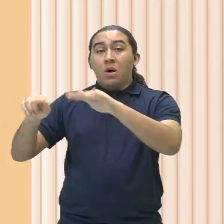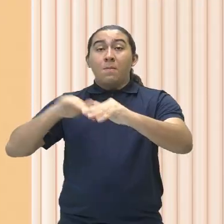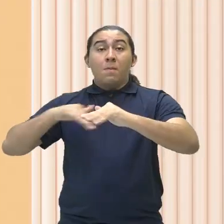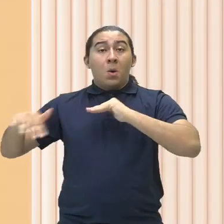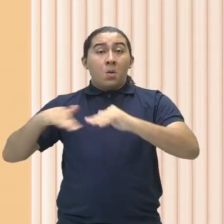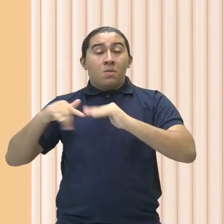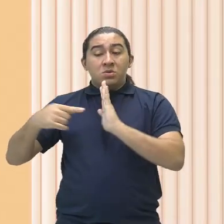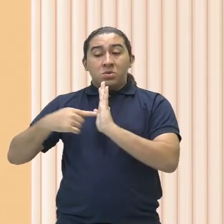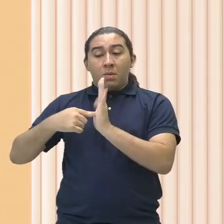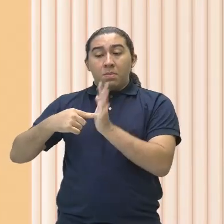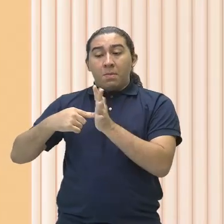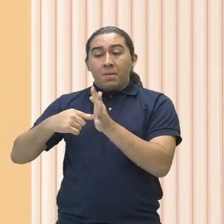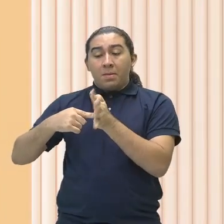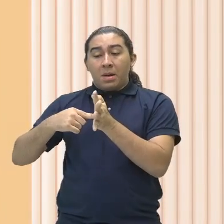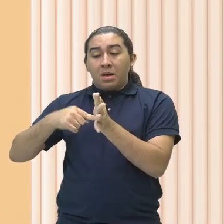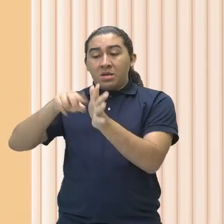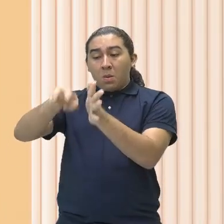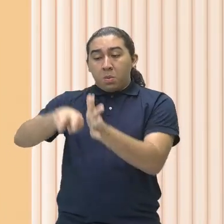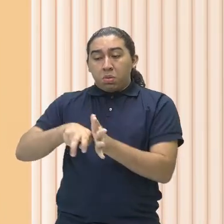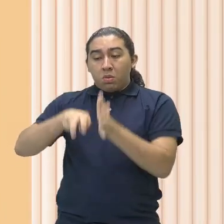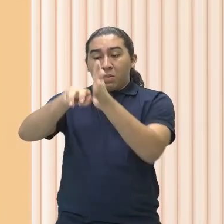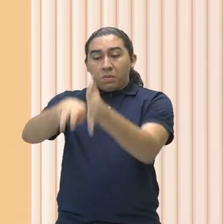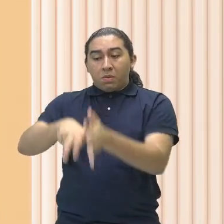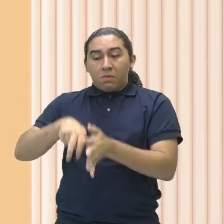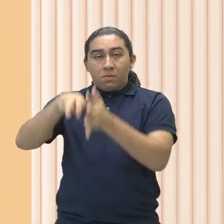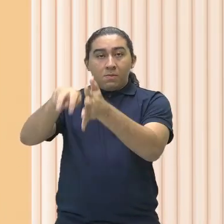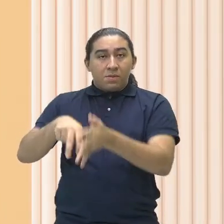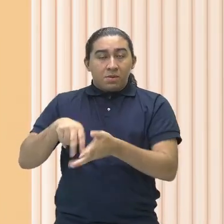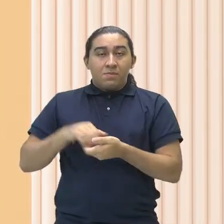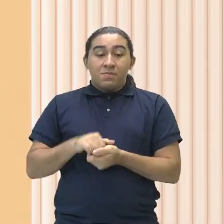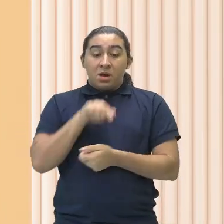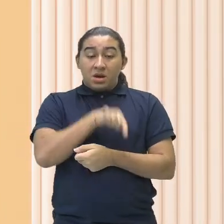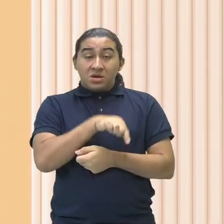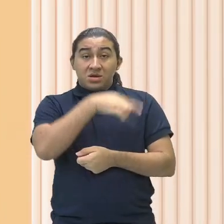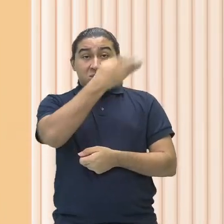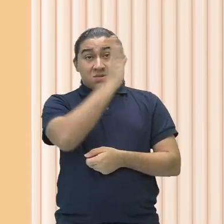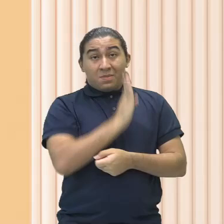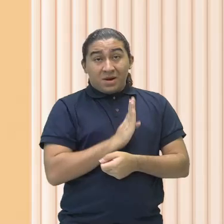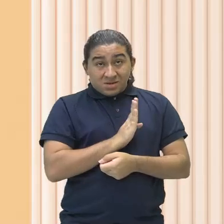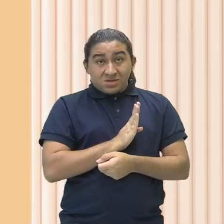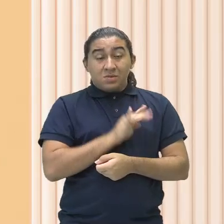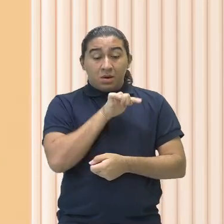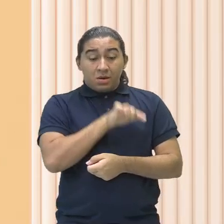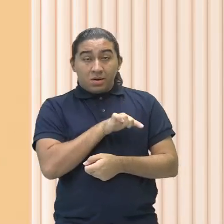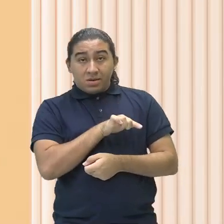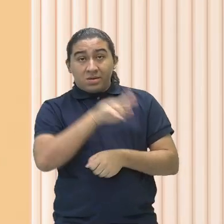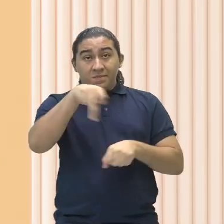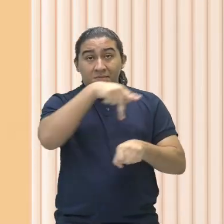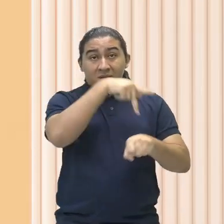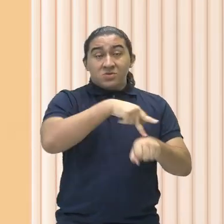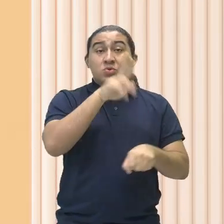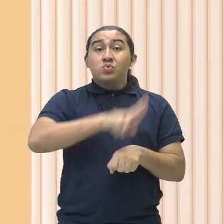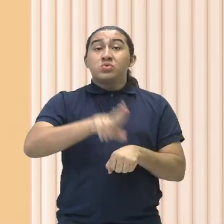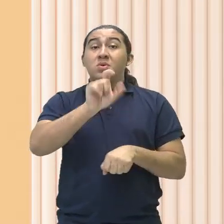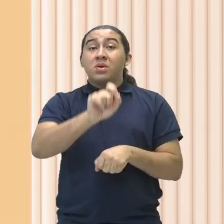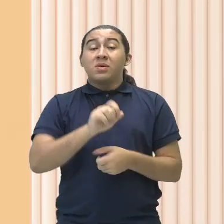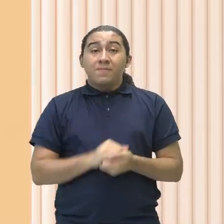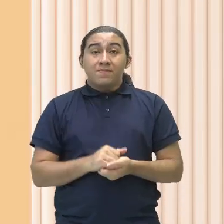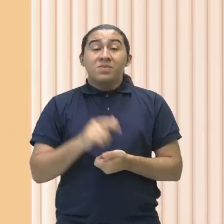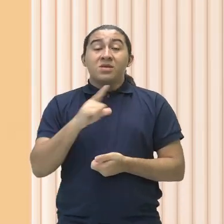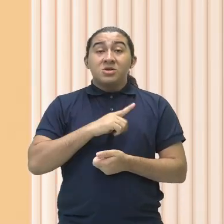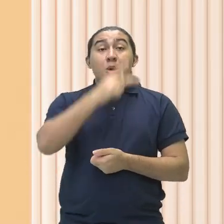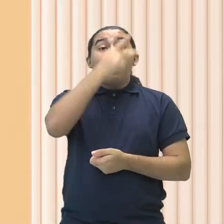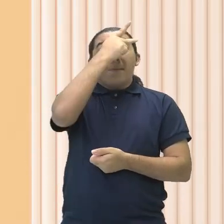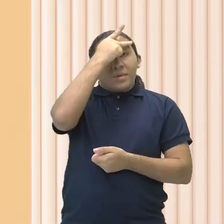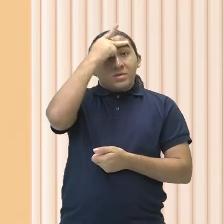os moinhos, por exemplo, nos engenhos brasileiros, a colônia brasileira utilizava a mão de